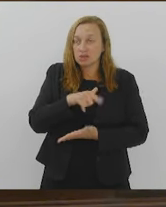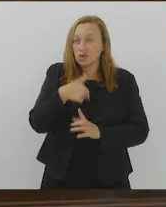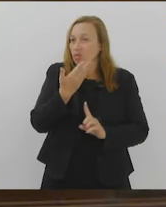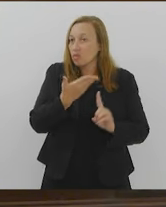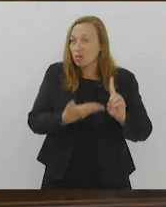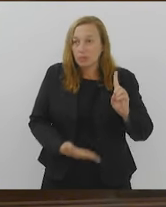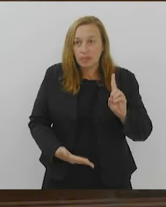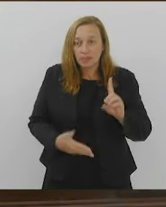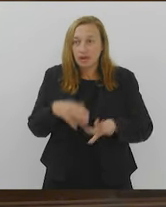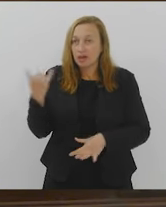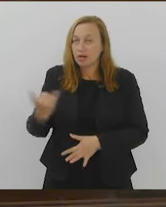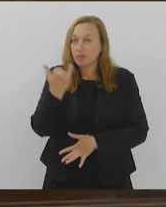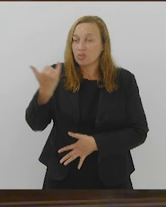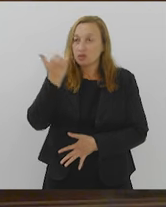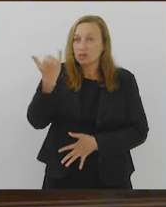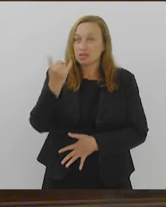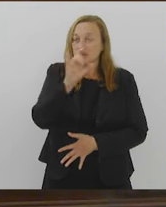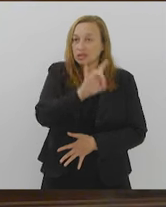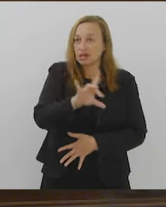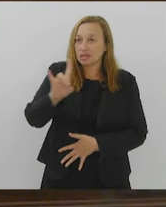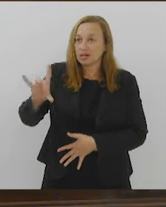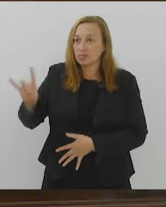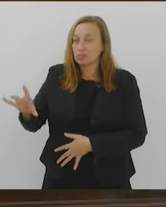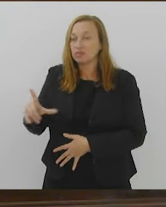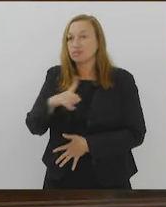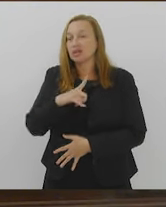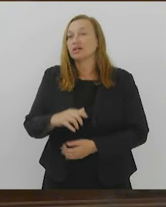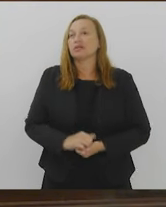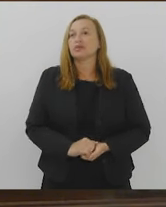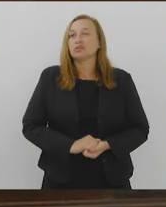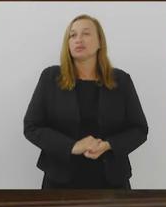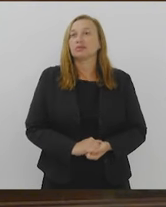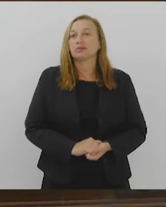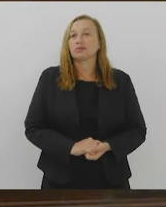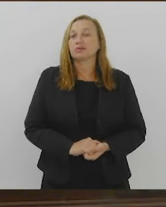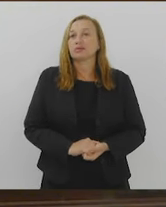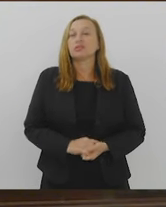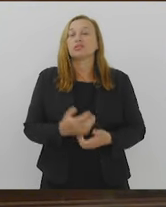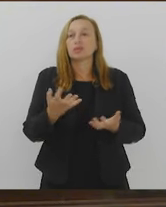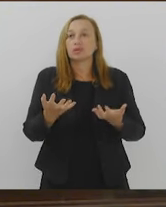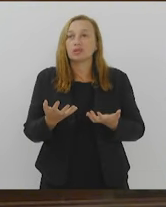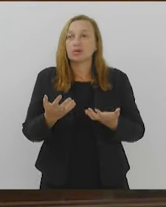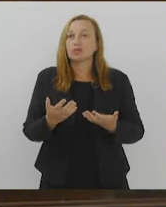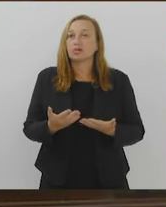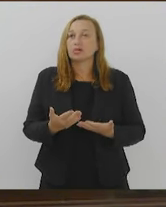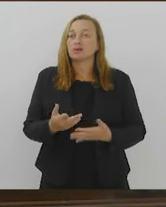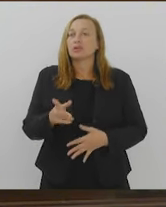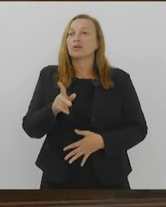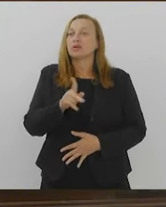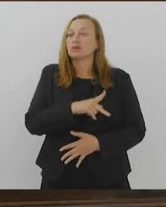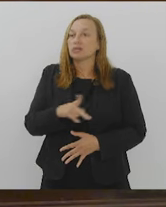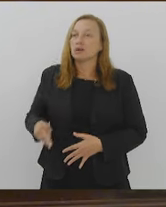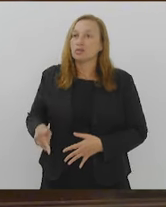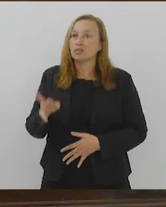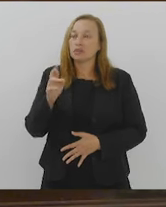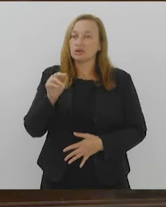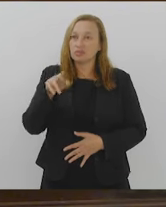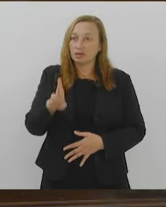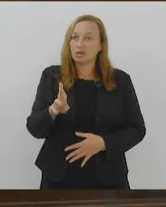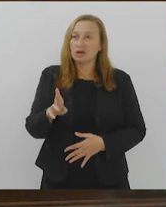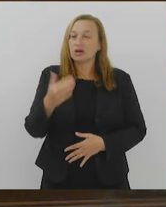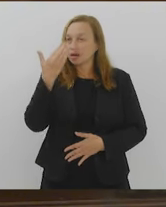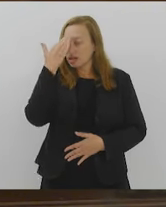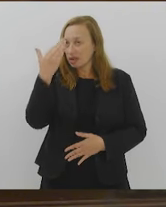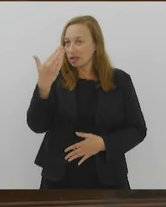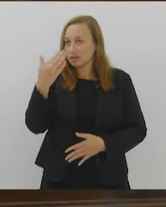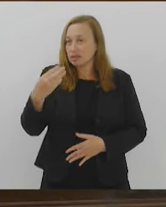homenageá-los à importância que cada um dos senhores e senhoras tem. Então, eu quero aqui, meu presidente Rosenberg, agradecer a honra de